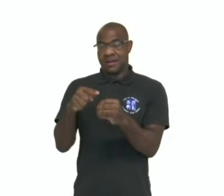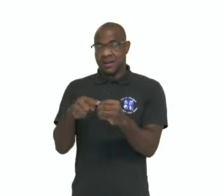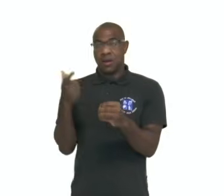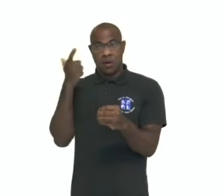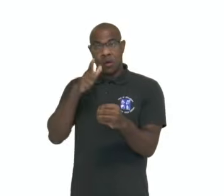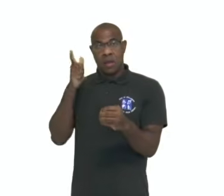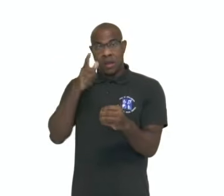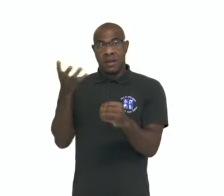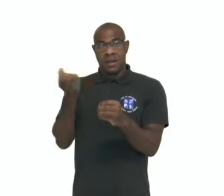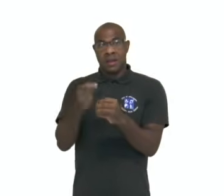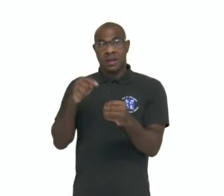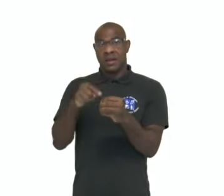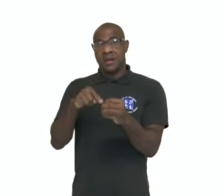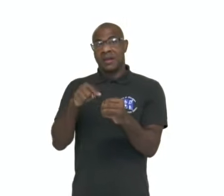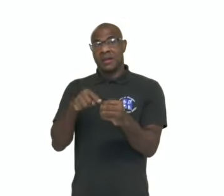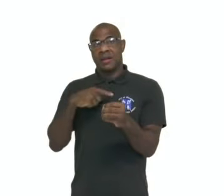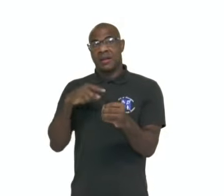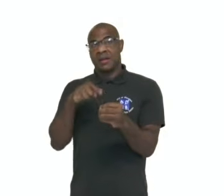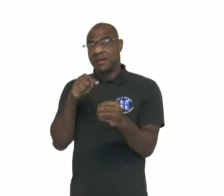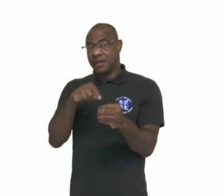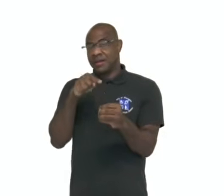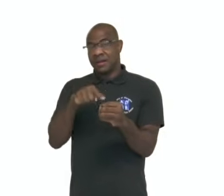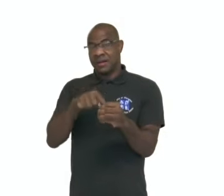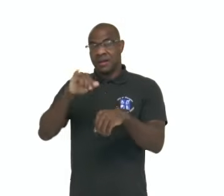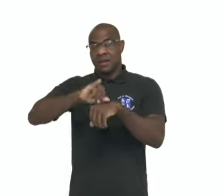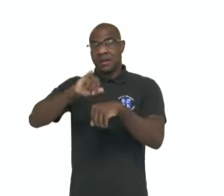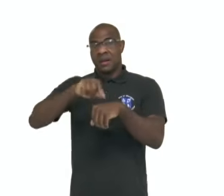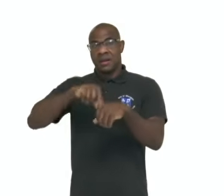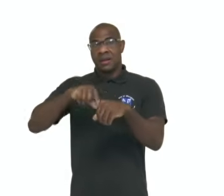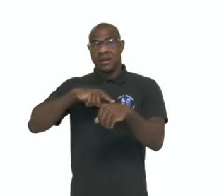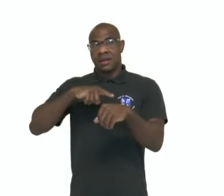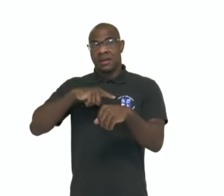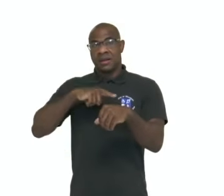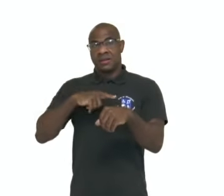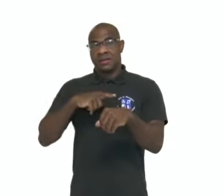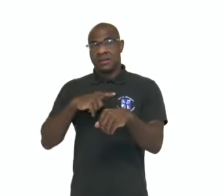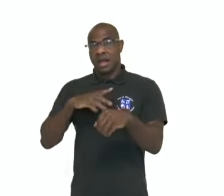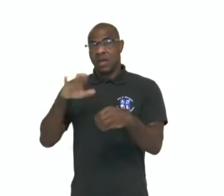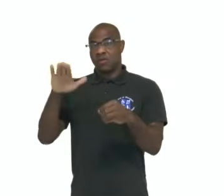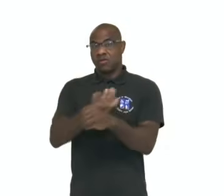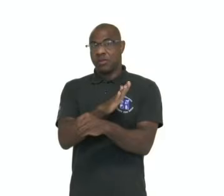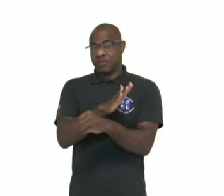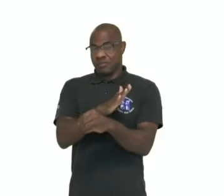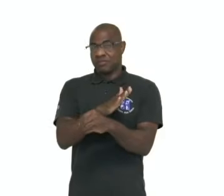carga negativa, a gente diz, né, que esse corpo ele está carregado